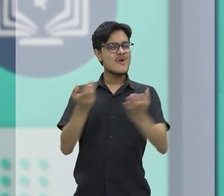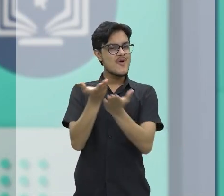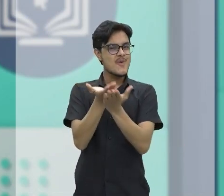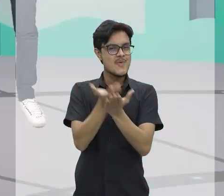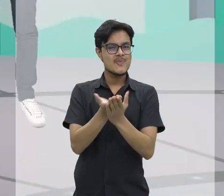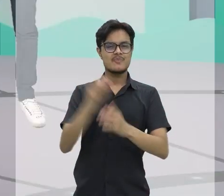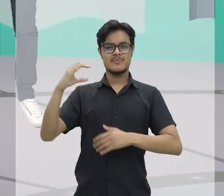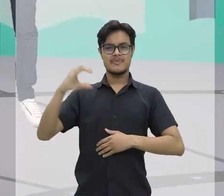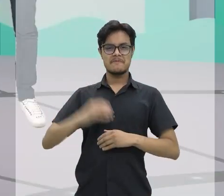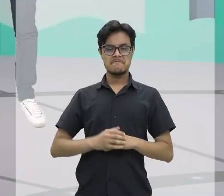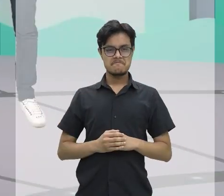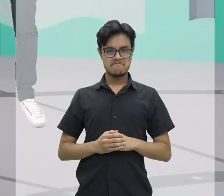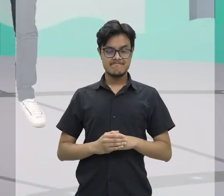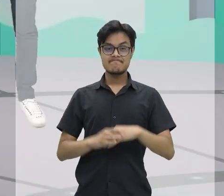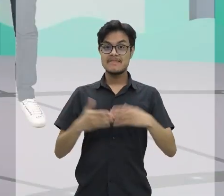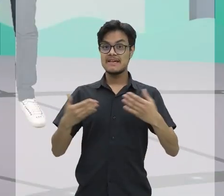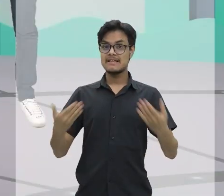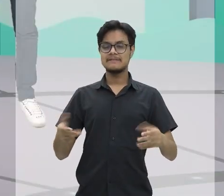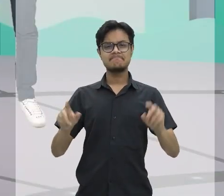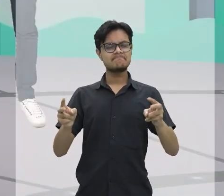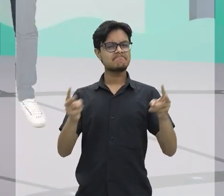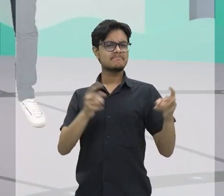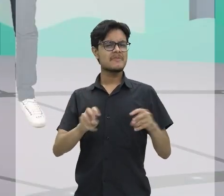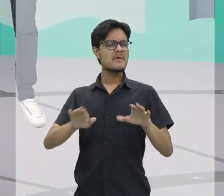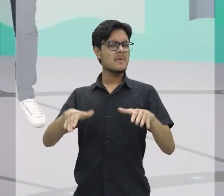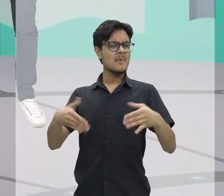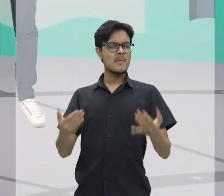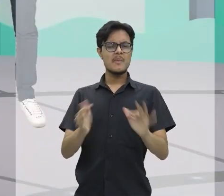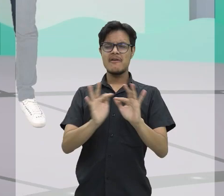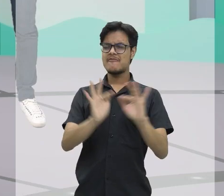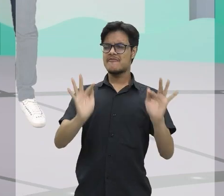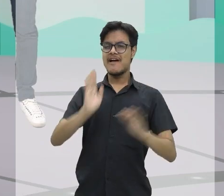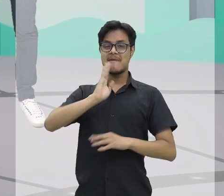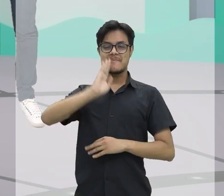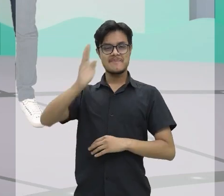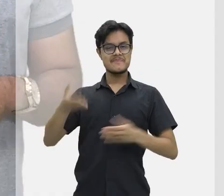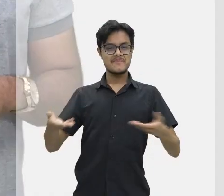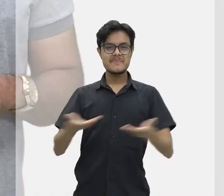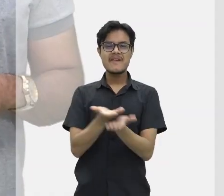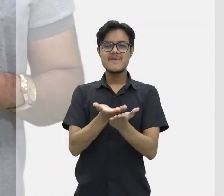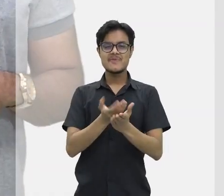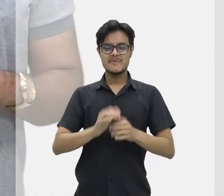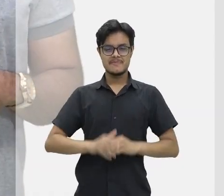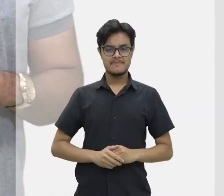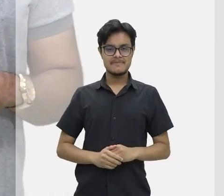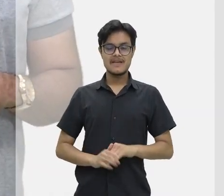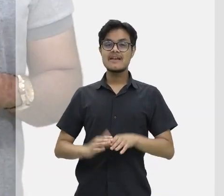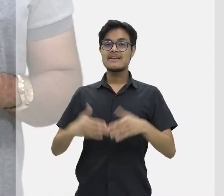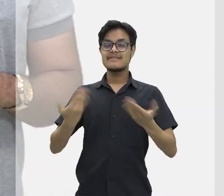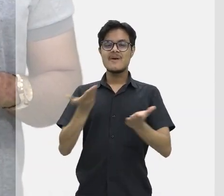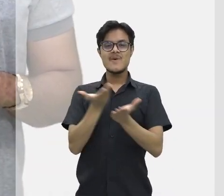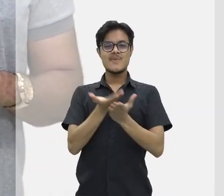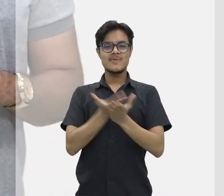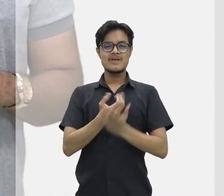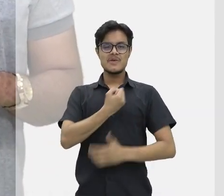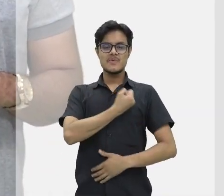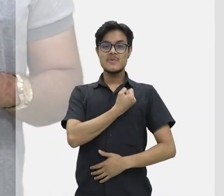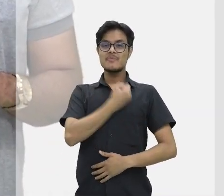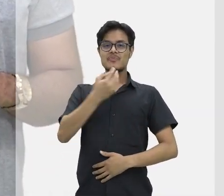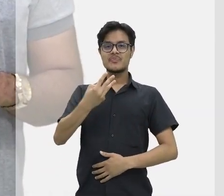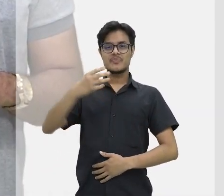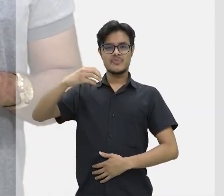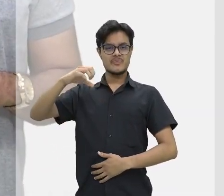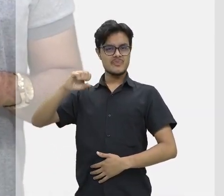de ciências. Então a gente vai observar aí qual o título da nossa aula. A nossa aula de ciências, aula